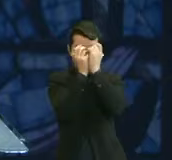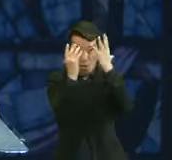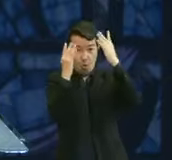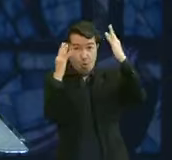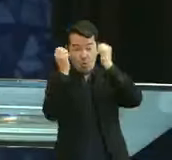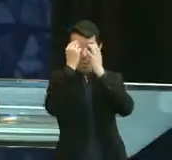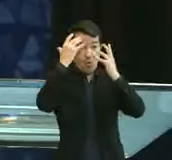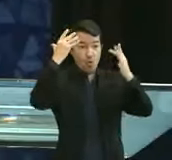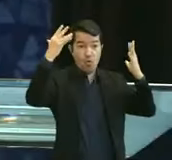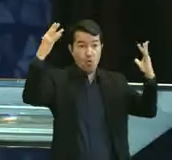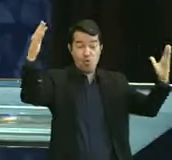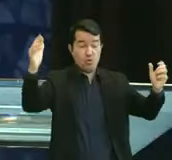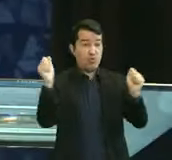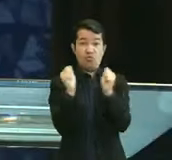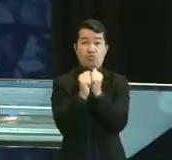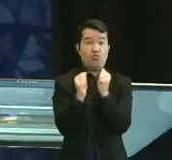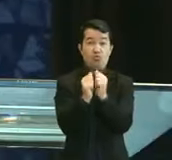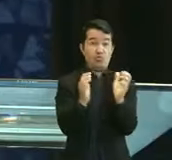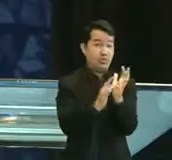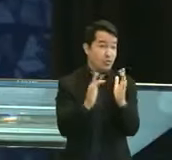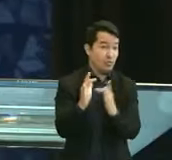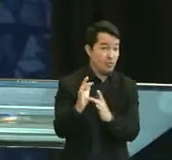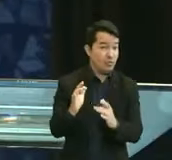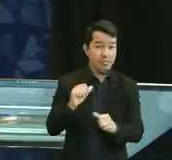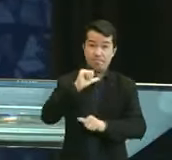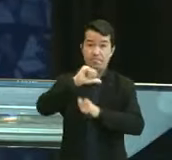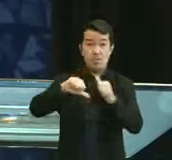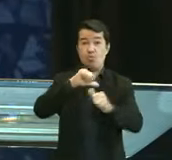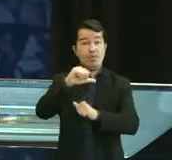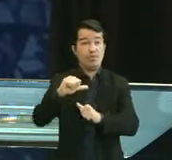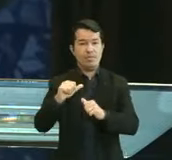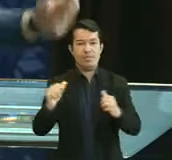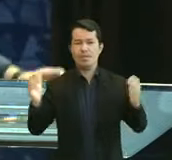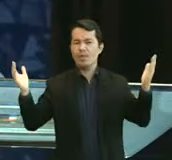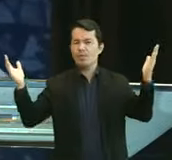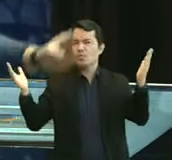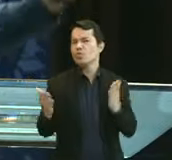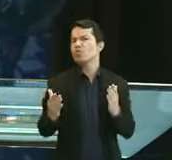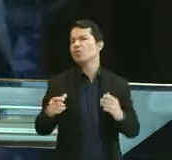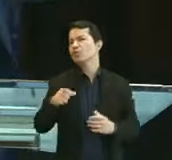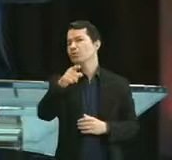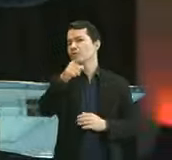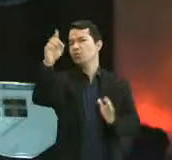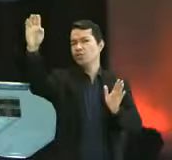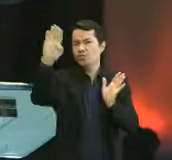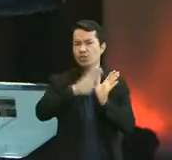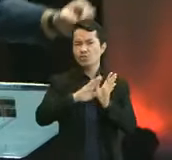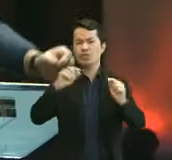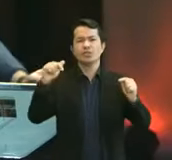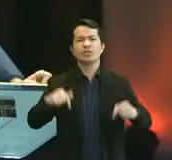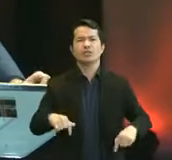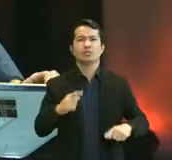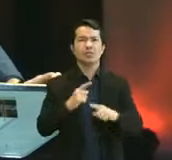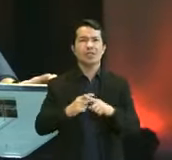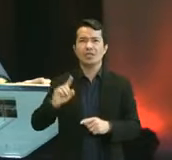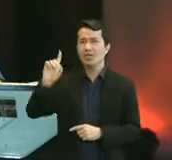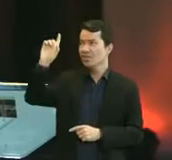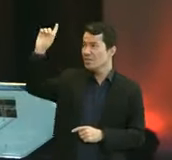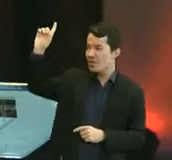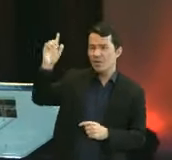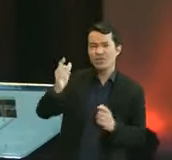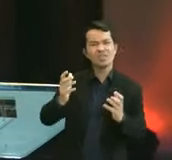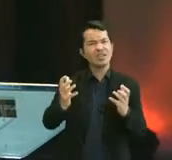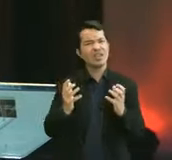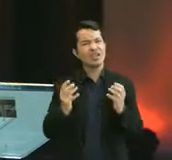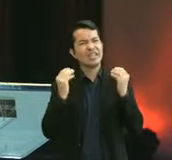toma conta dos nossos corações. Hoje você chegou neste lugar porque Deus quer abastecer seu coração de